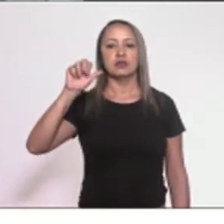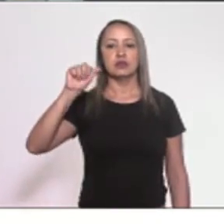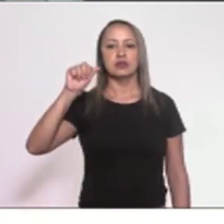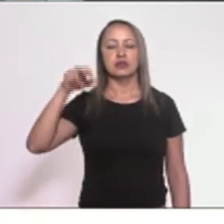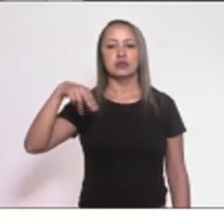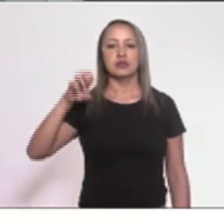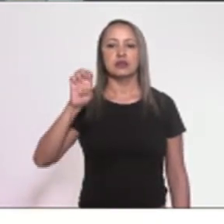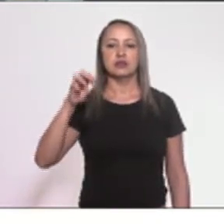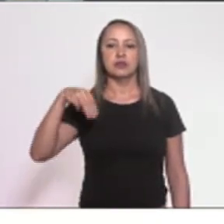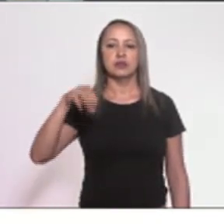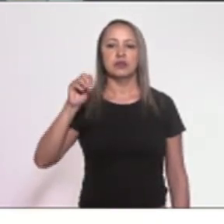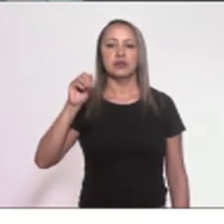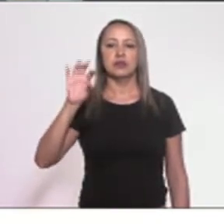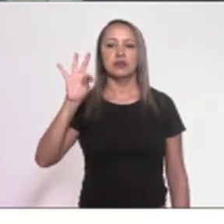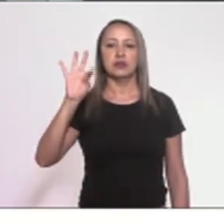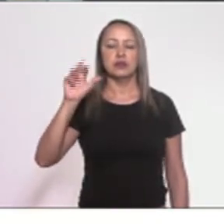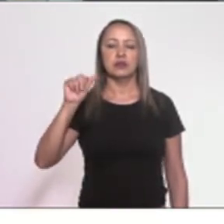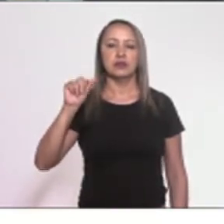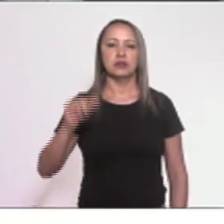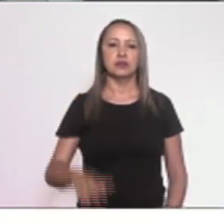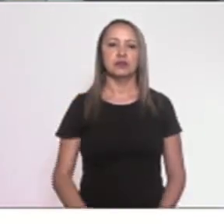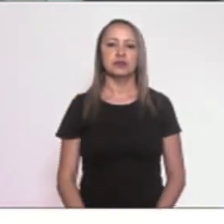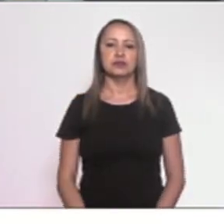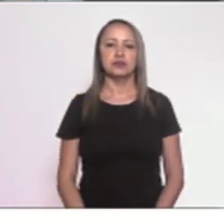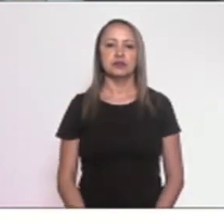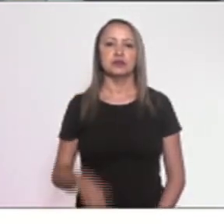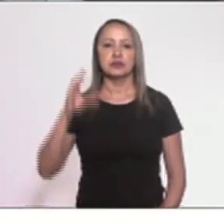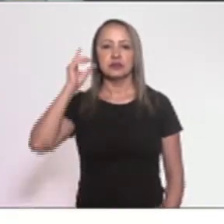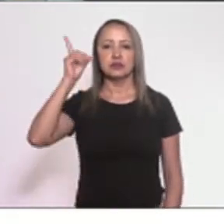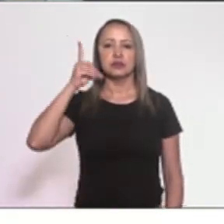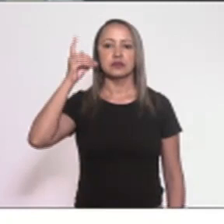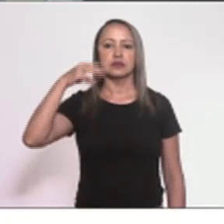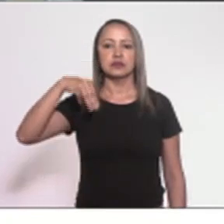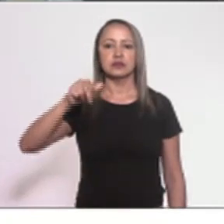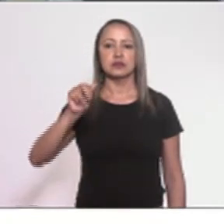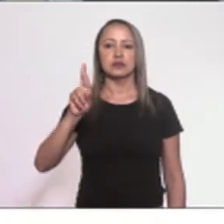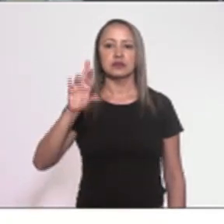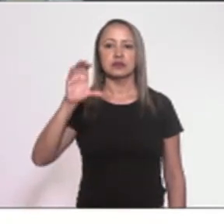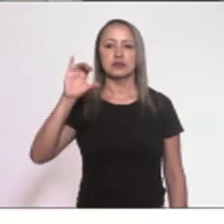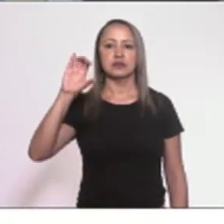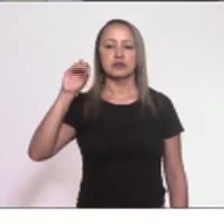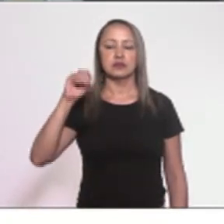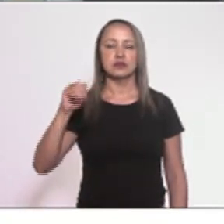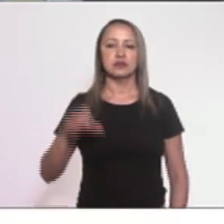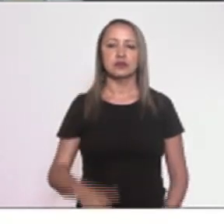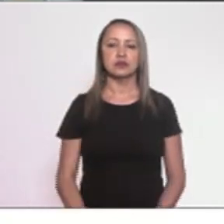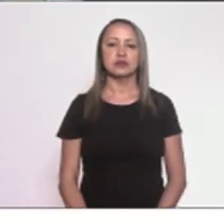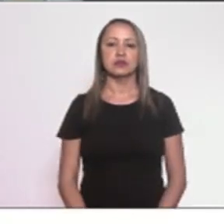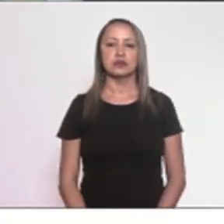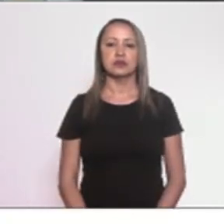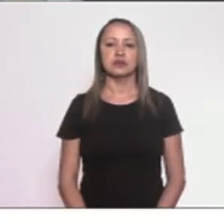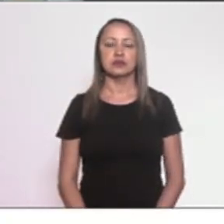Deputada Franciane Mota. Deputado Márcio Pacheco.